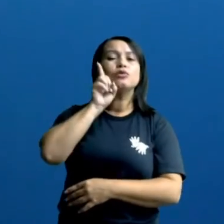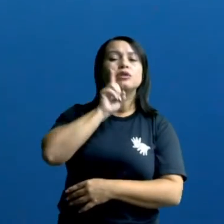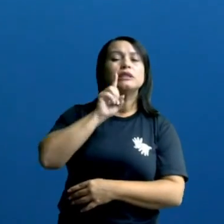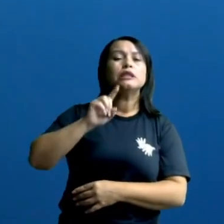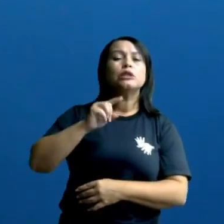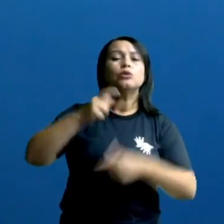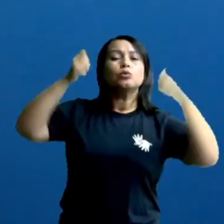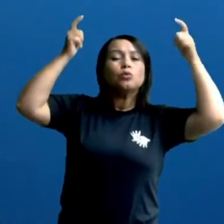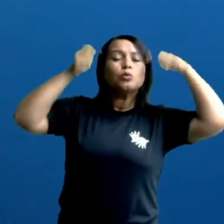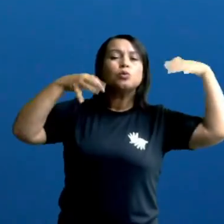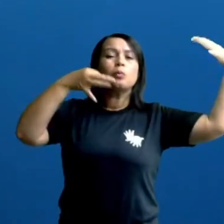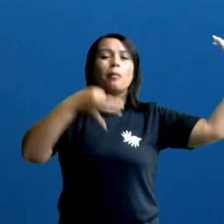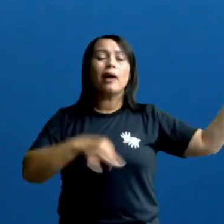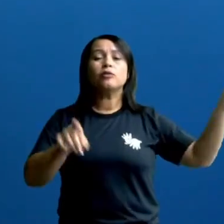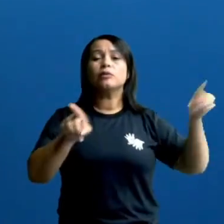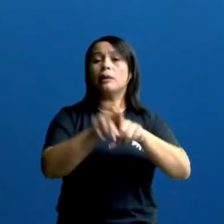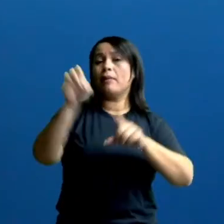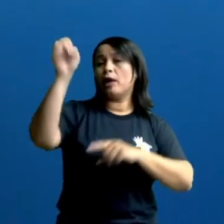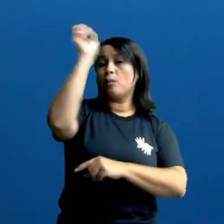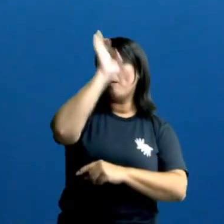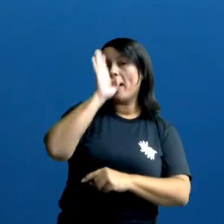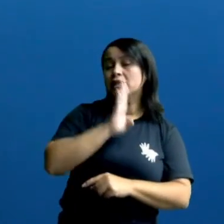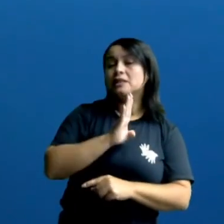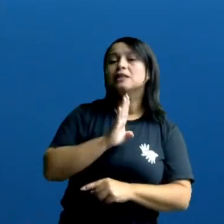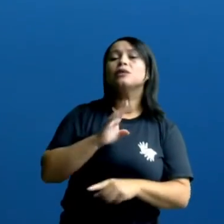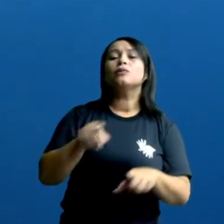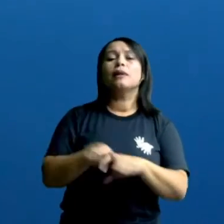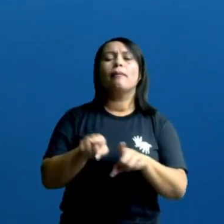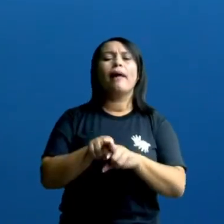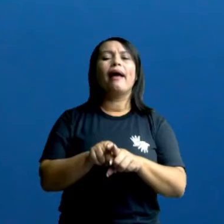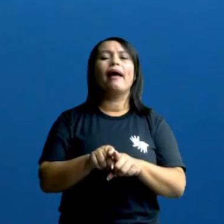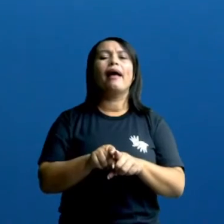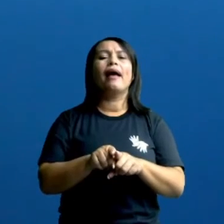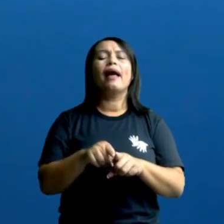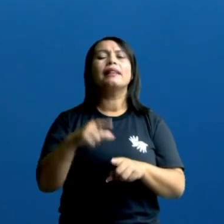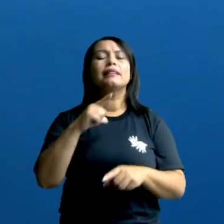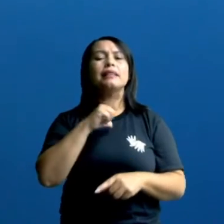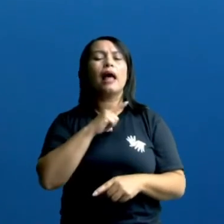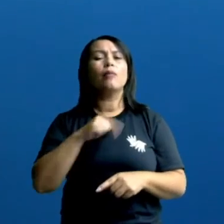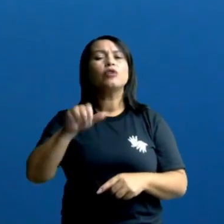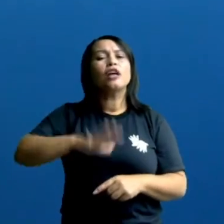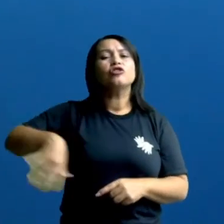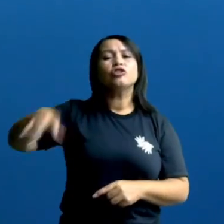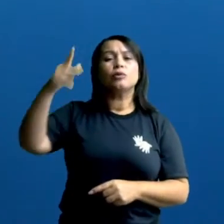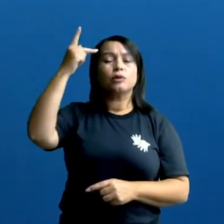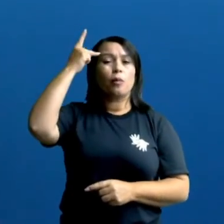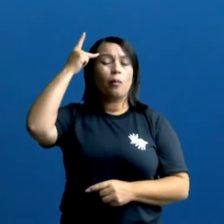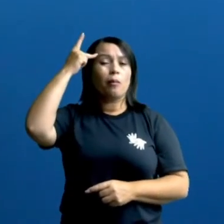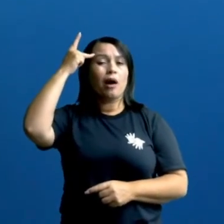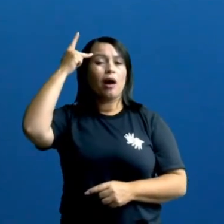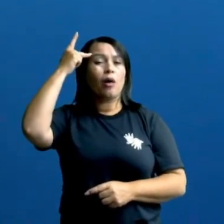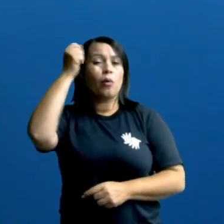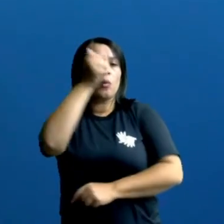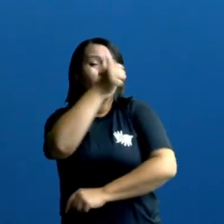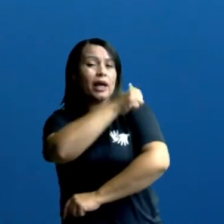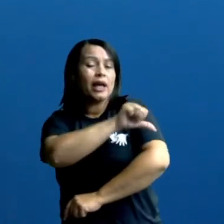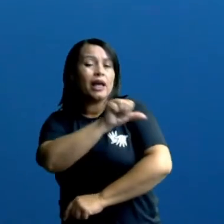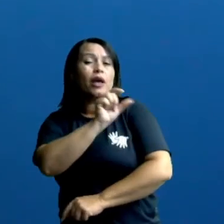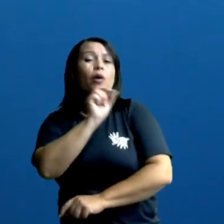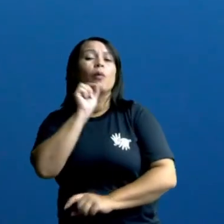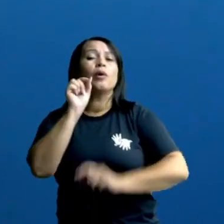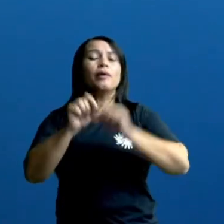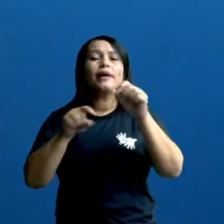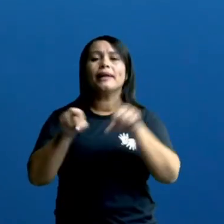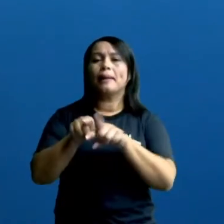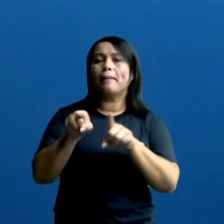na América do Sul, Brasil, certo? Entre na região Rio e São Paulo, Minas Gerais, aquela regiãozinha ali, e aqui